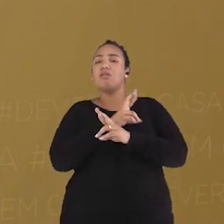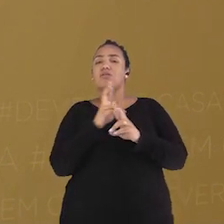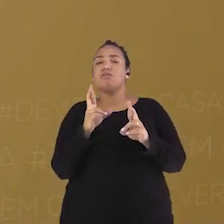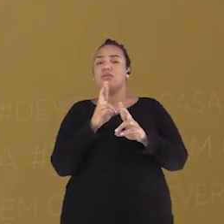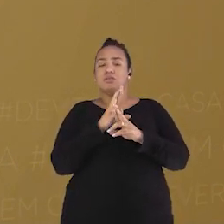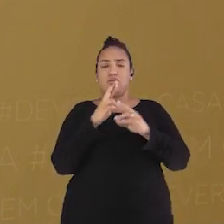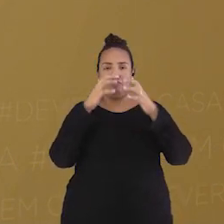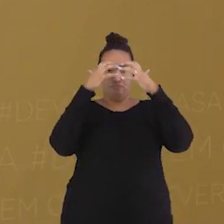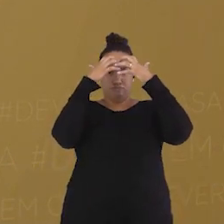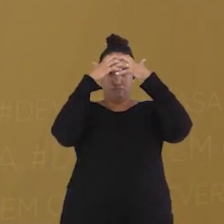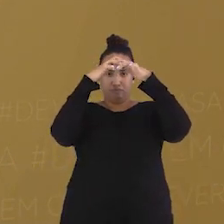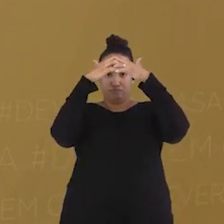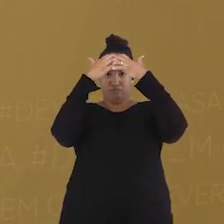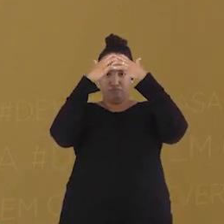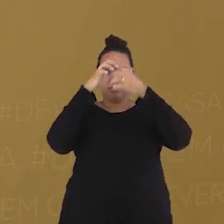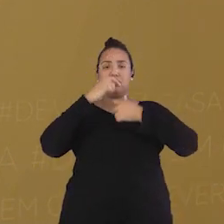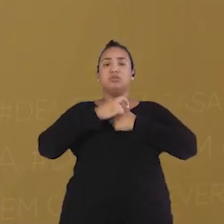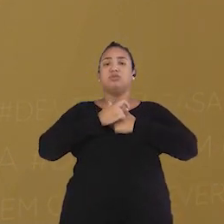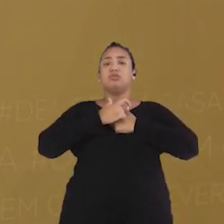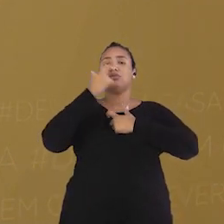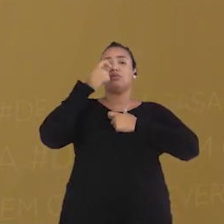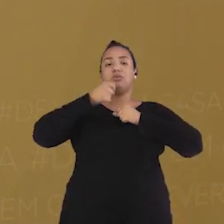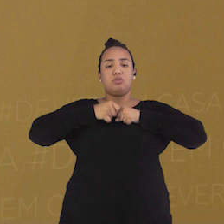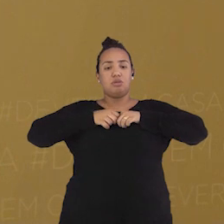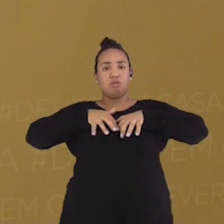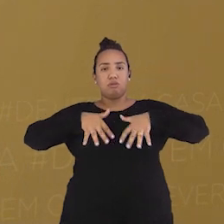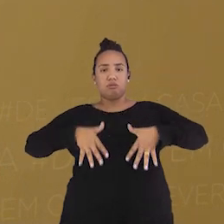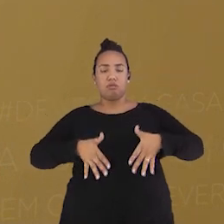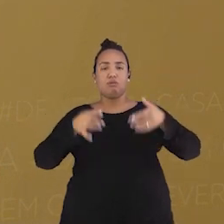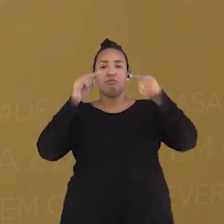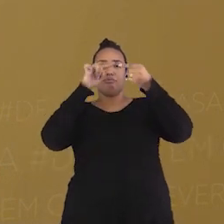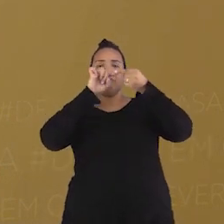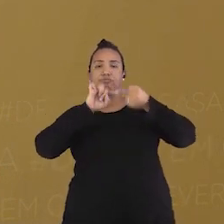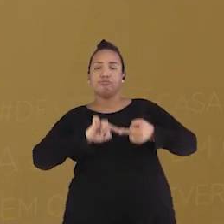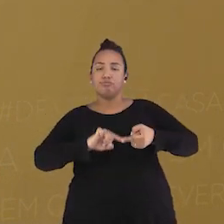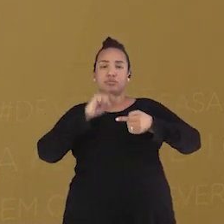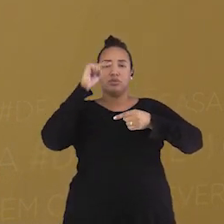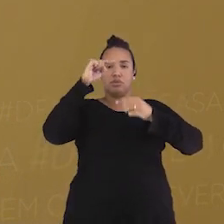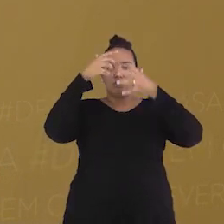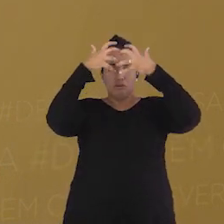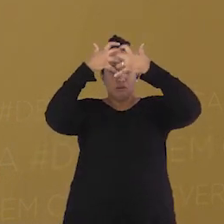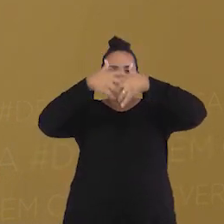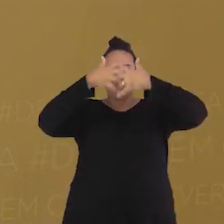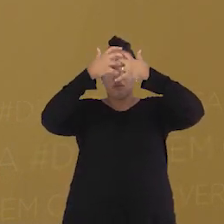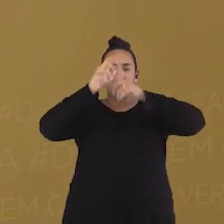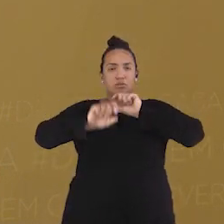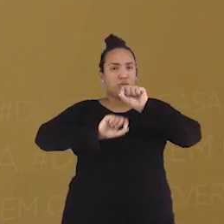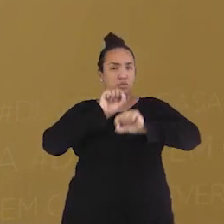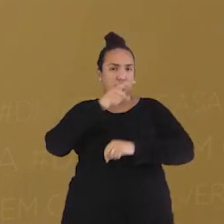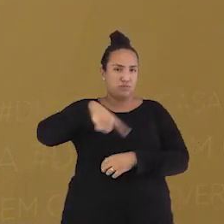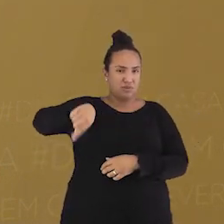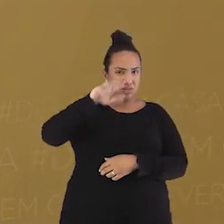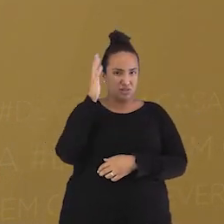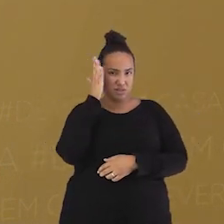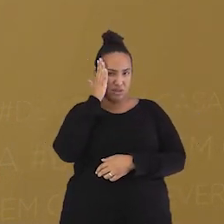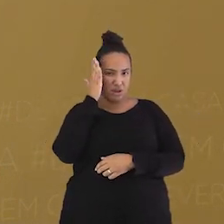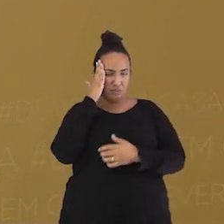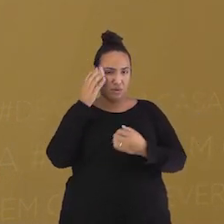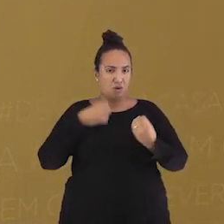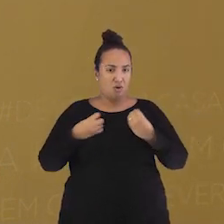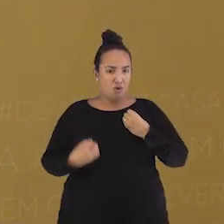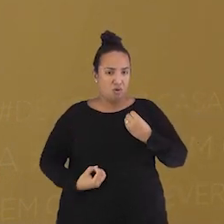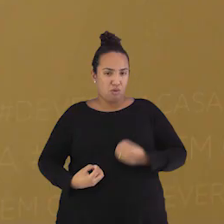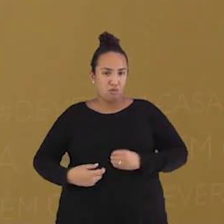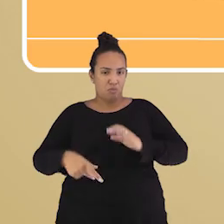sistema nervoso central e essa capacidade de raciocínio? Você sabe quais são os órgãos do corpo que compõem o sistema